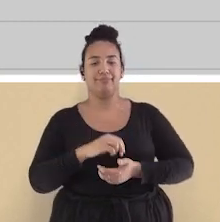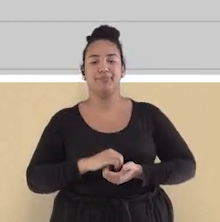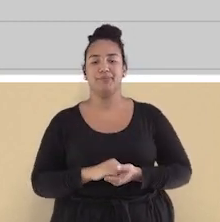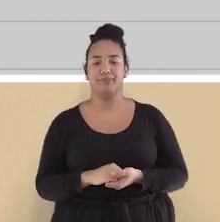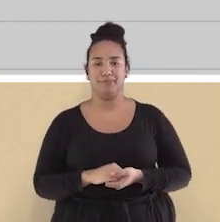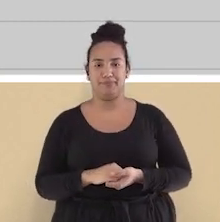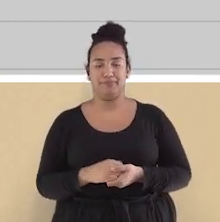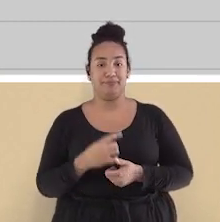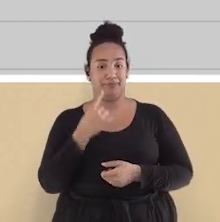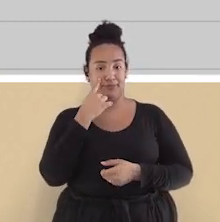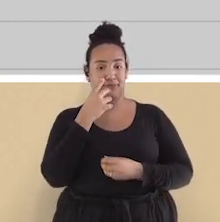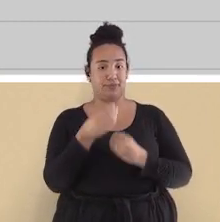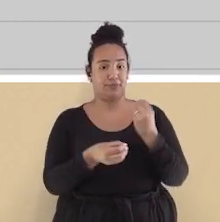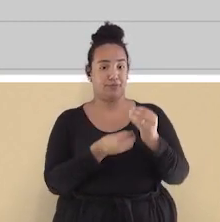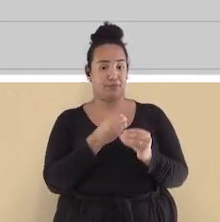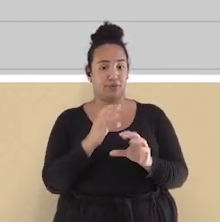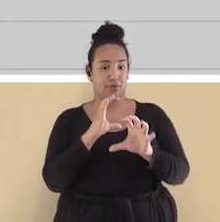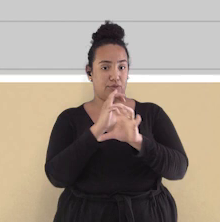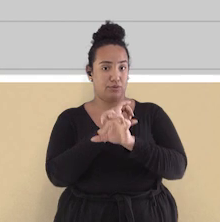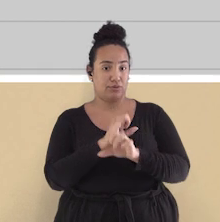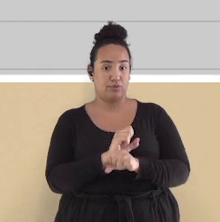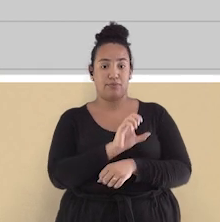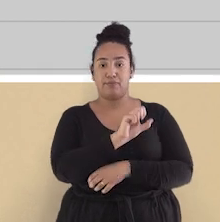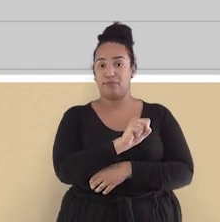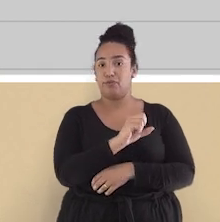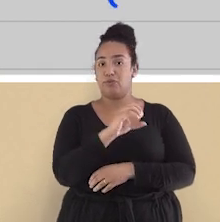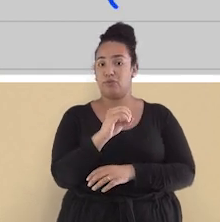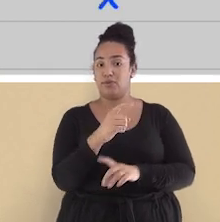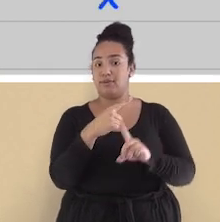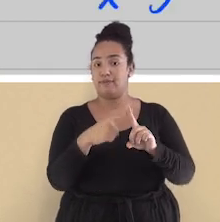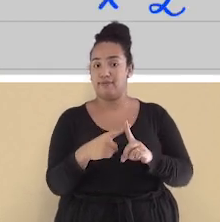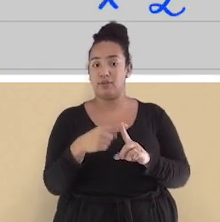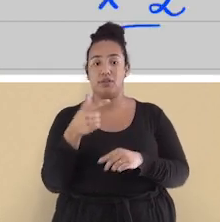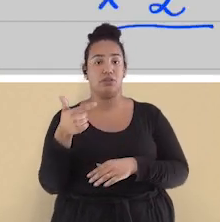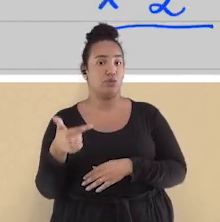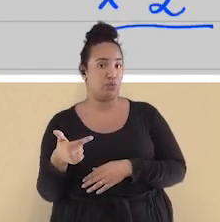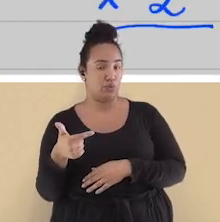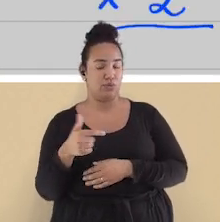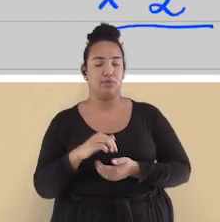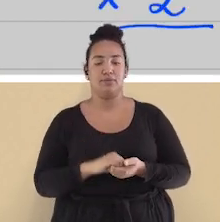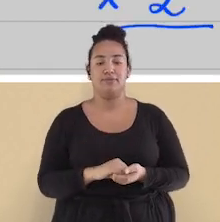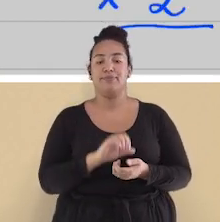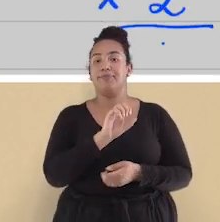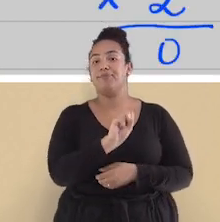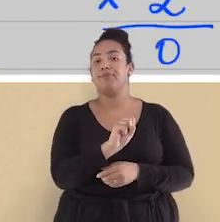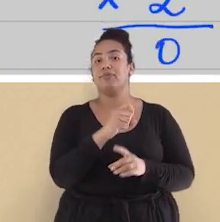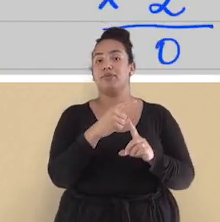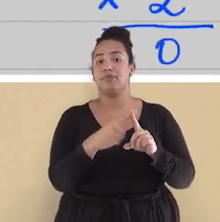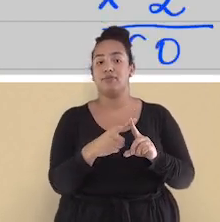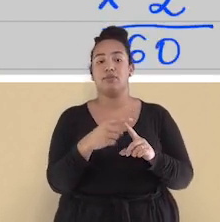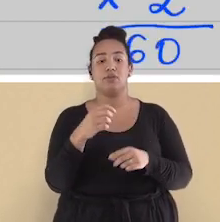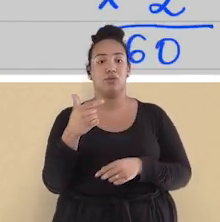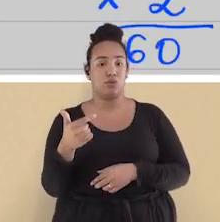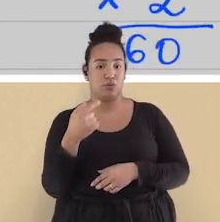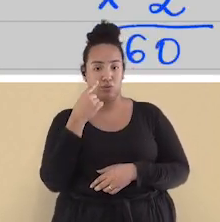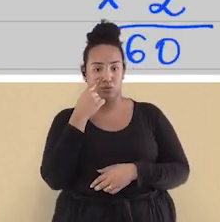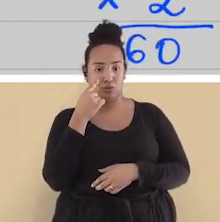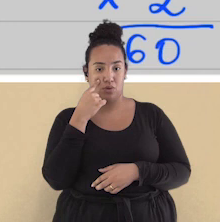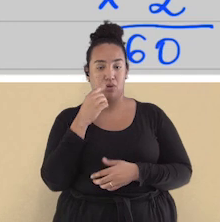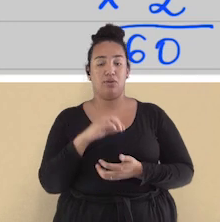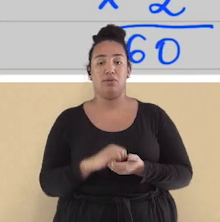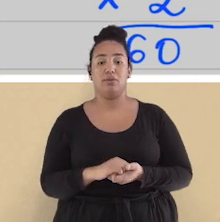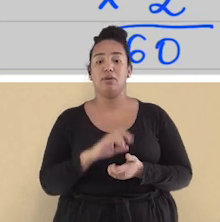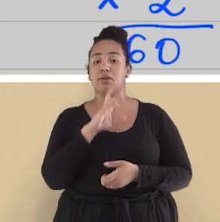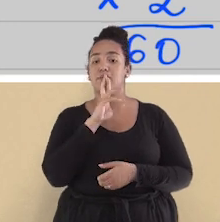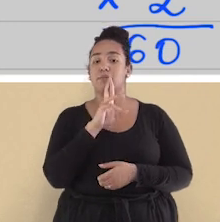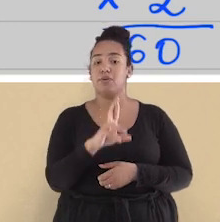representação dele de 2 centímetros. Então, vou fazer a continha de 80 vezes 2. 80 vezes 2, 2 vezes 0, 0,